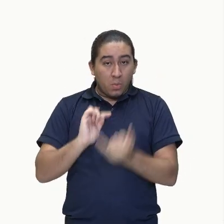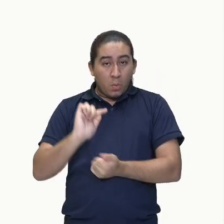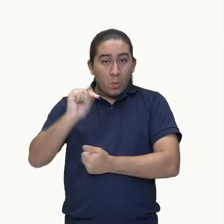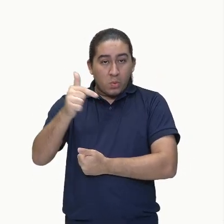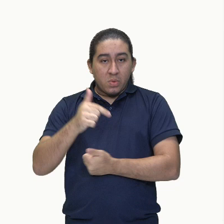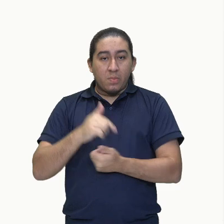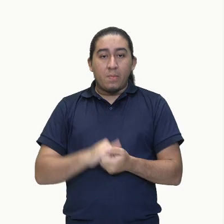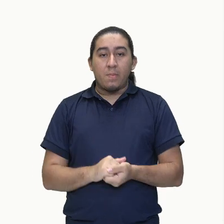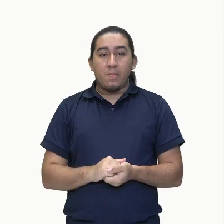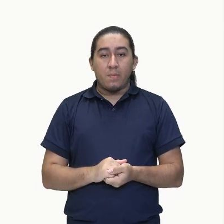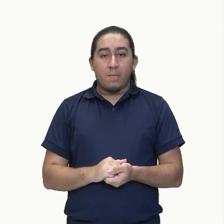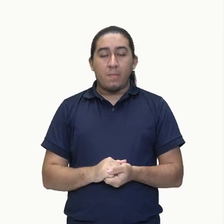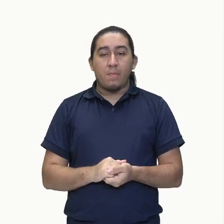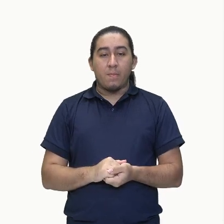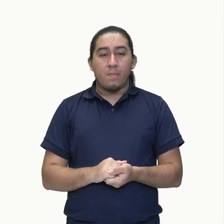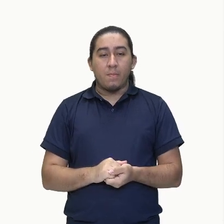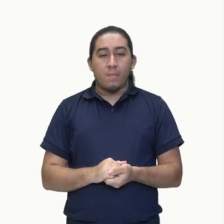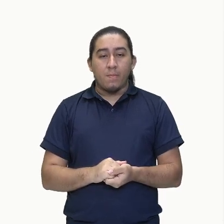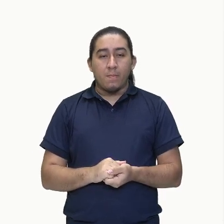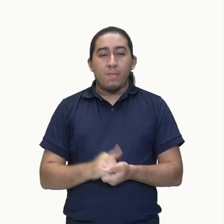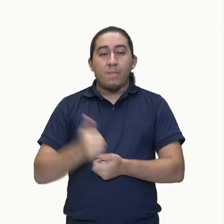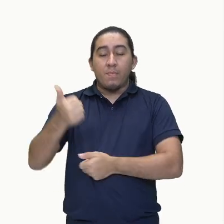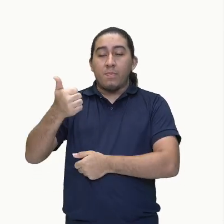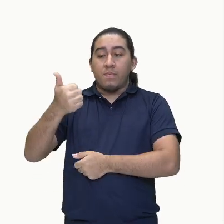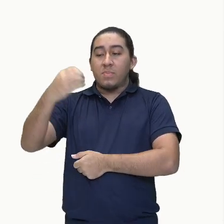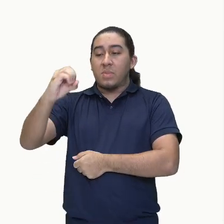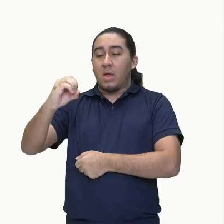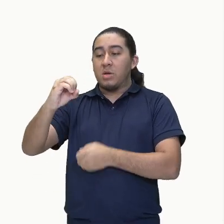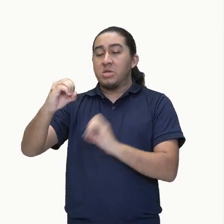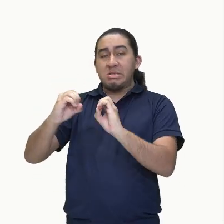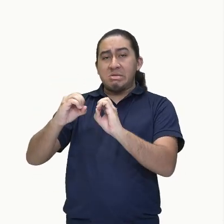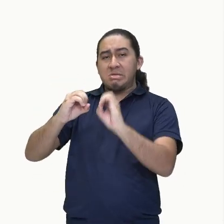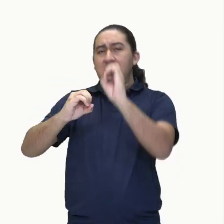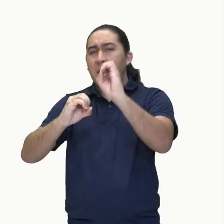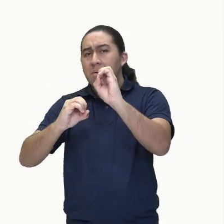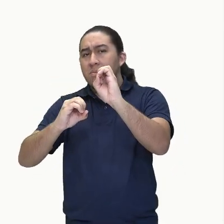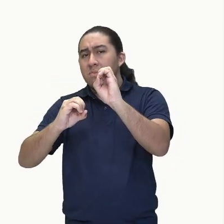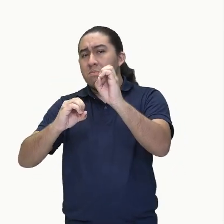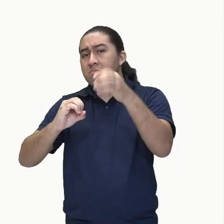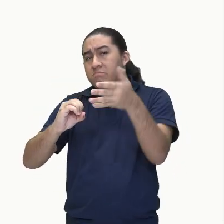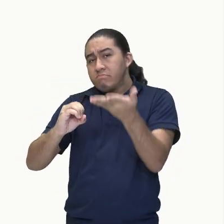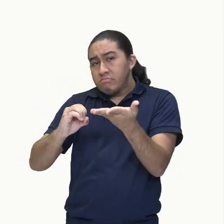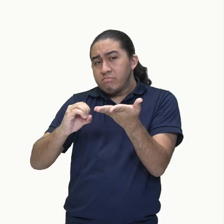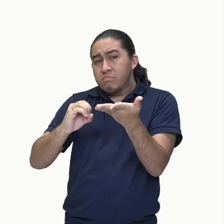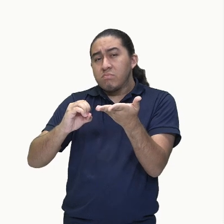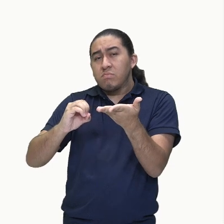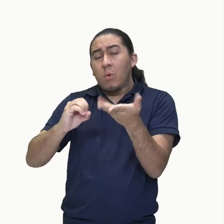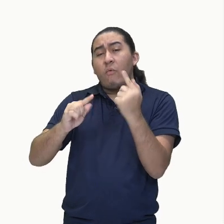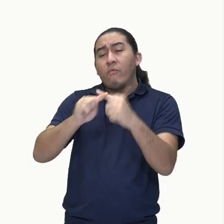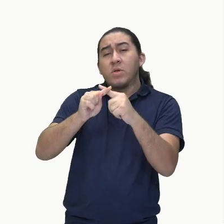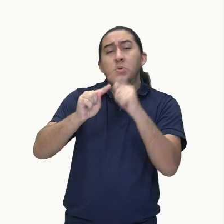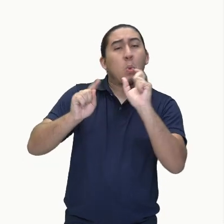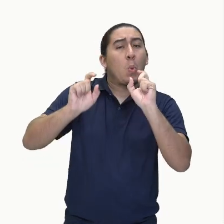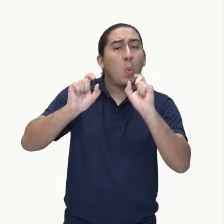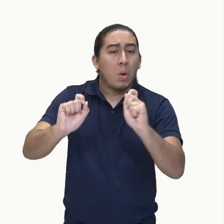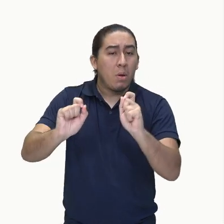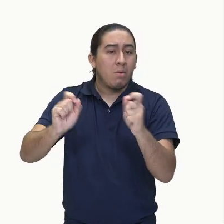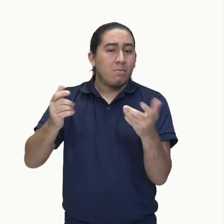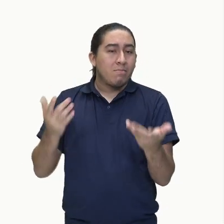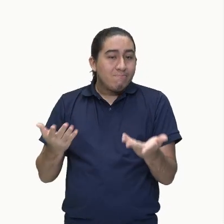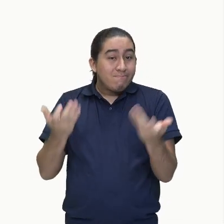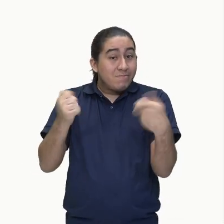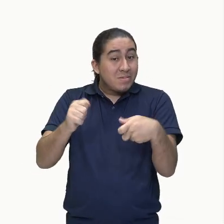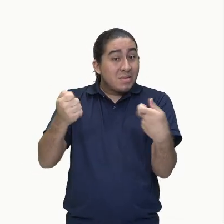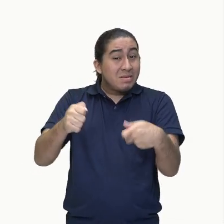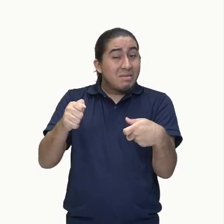a 0. Então, ou a zero potência. O que significa? Que eu tenho 10 elevado a 0. E aí, eu quero que você olhe no